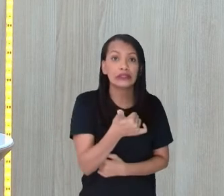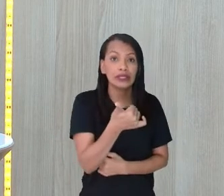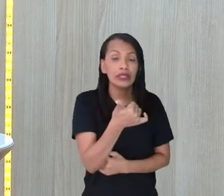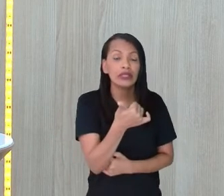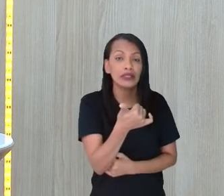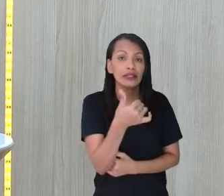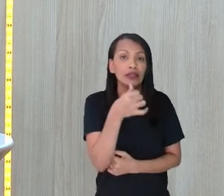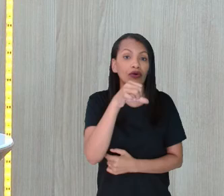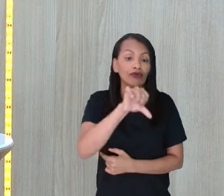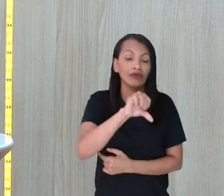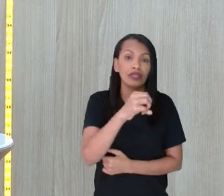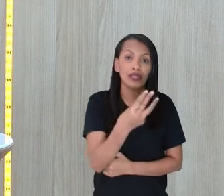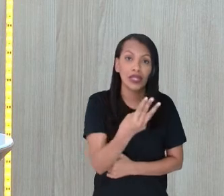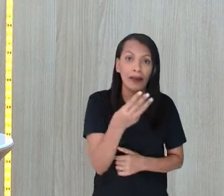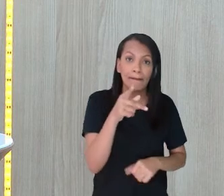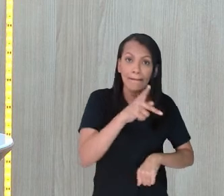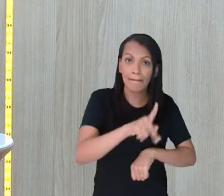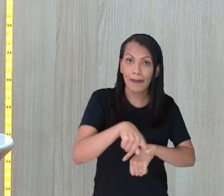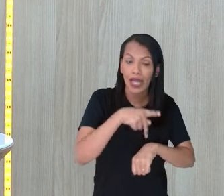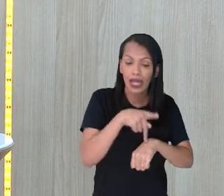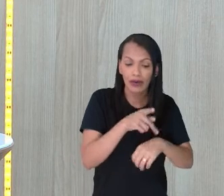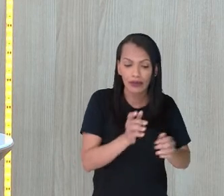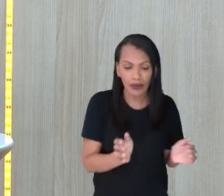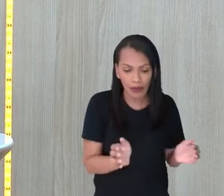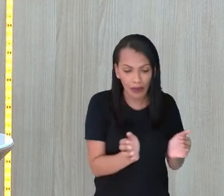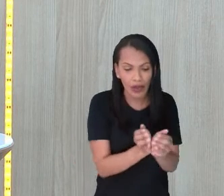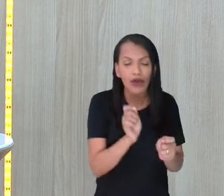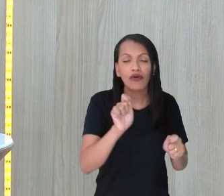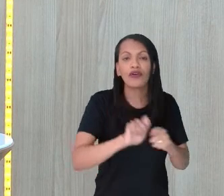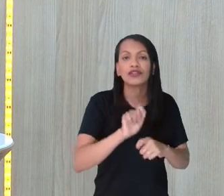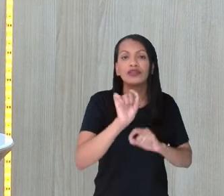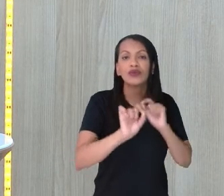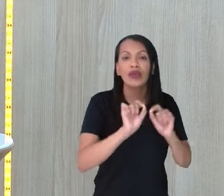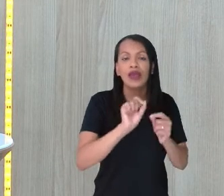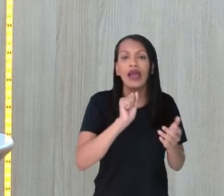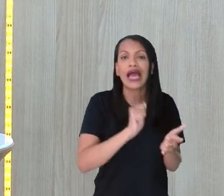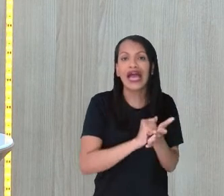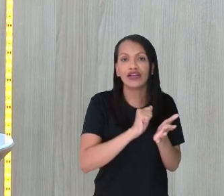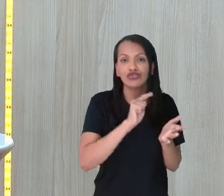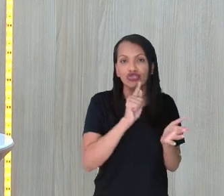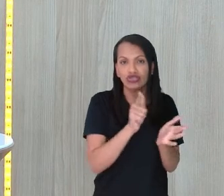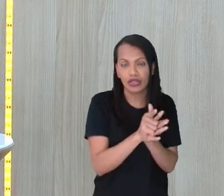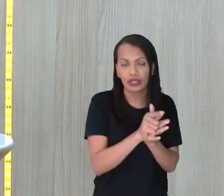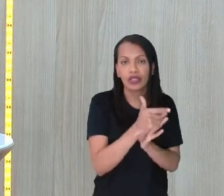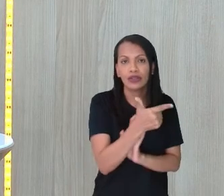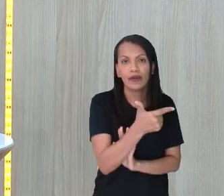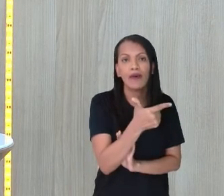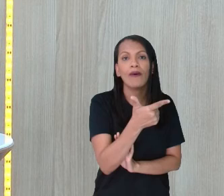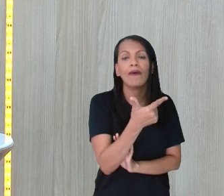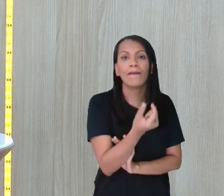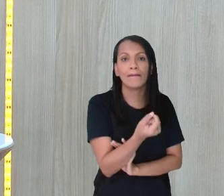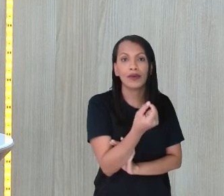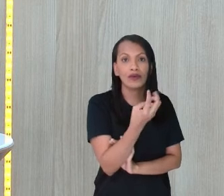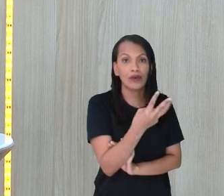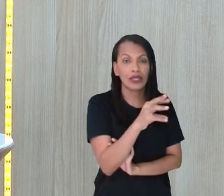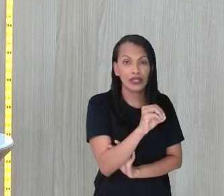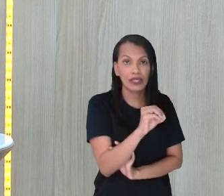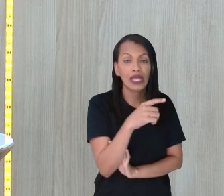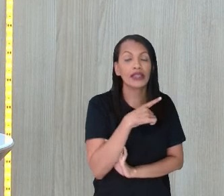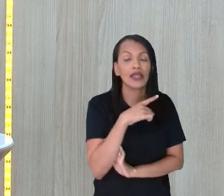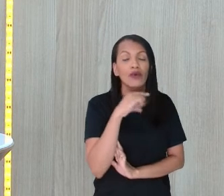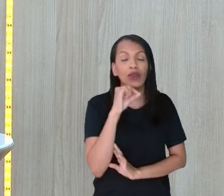193 países, formulando a Agenda 2030, e nessa agenda com esses 17 objetivos para que